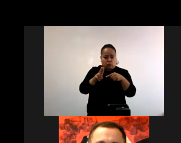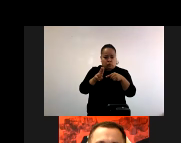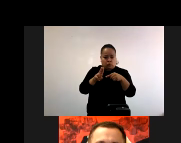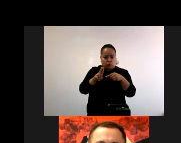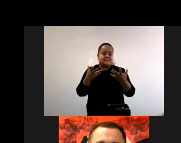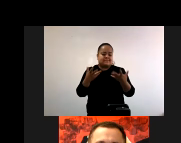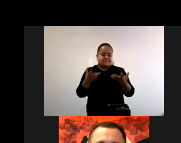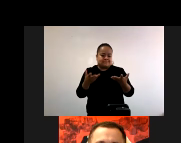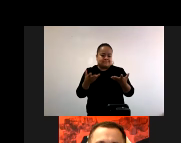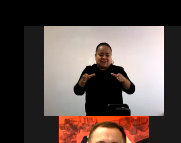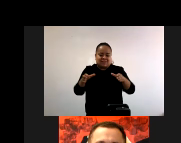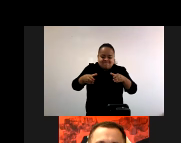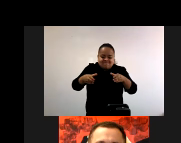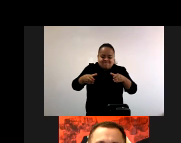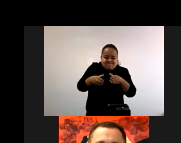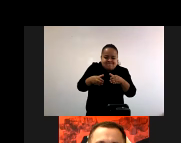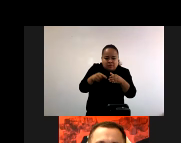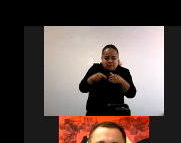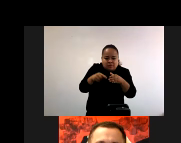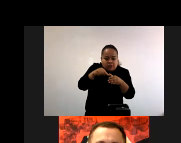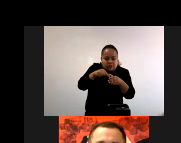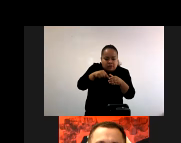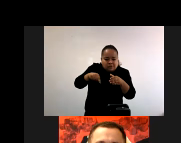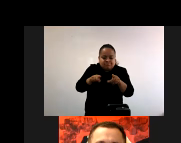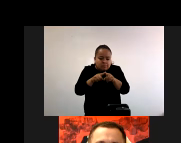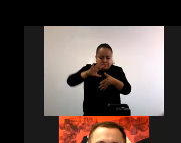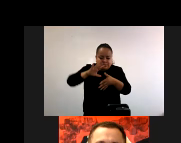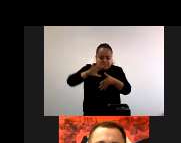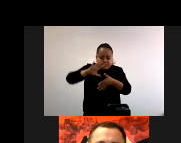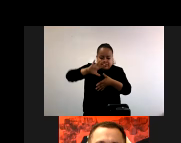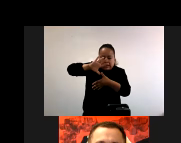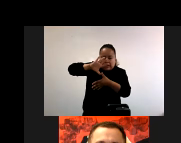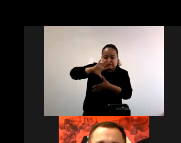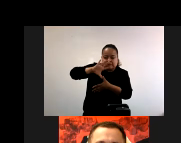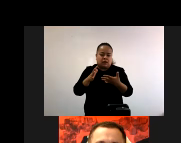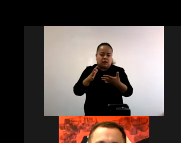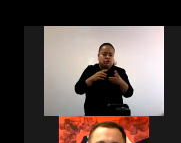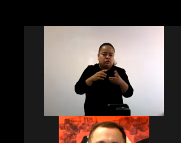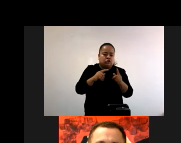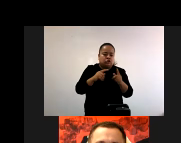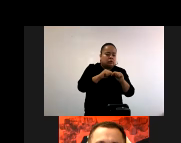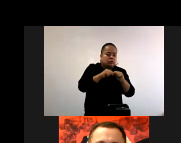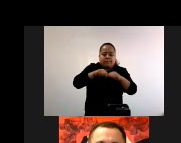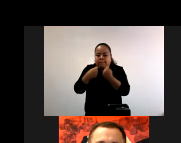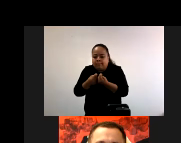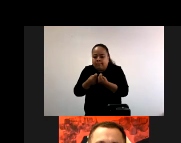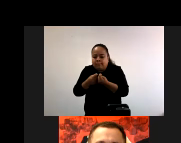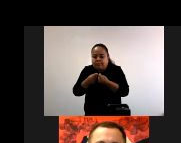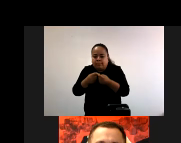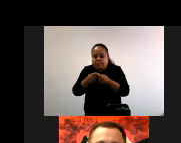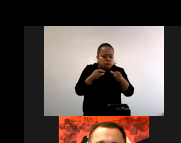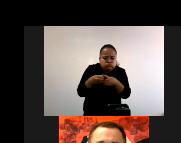cooperação técnica horizontal a nível da América Latina, o grupo corresponsável-chave, que tem um grupo